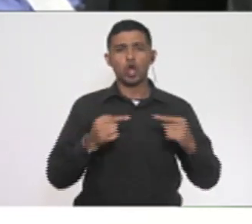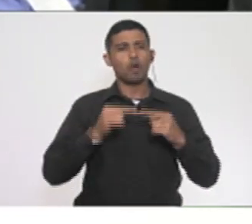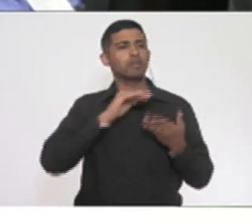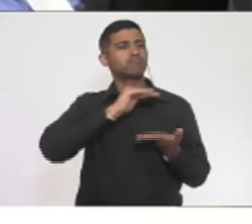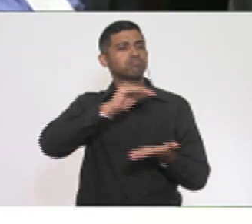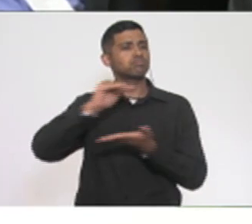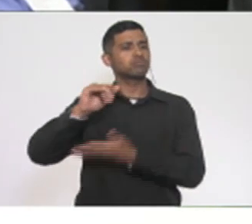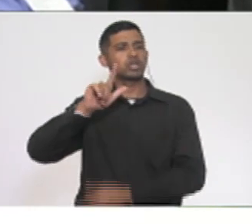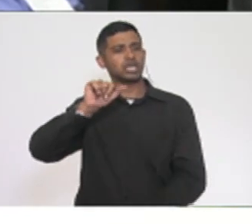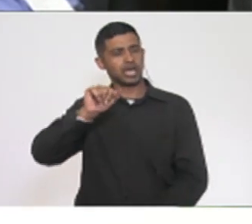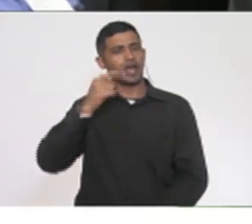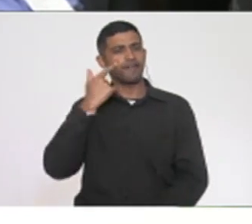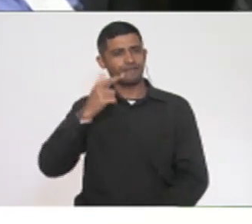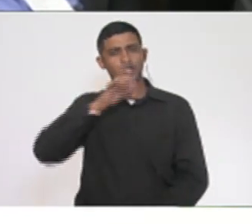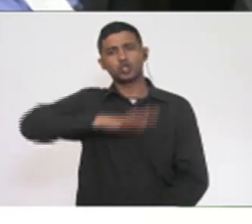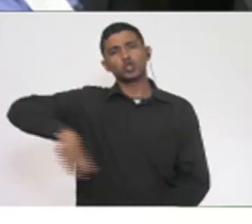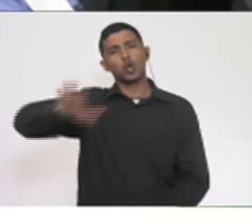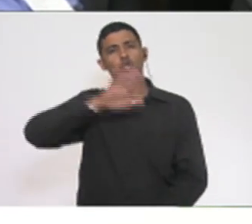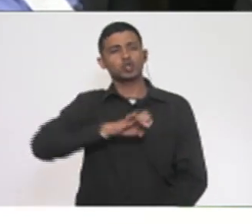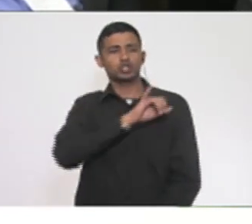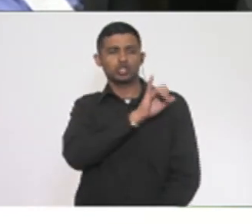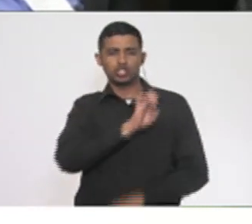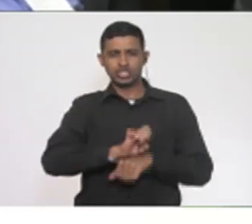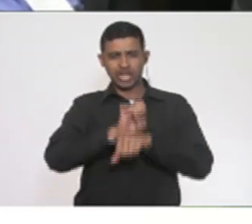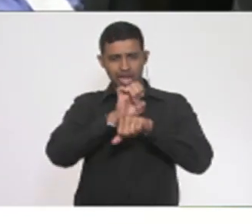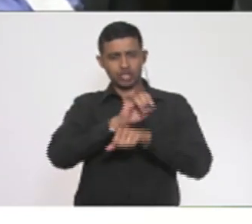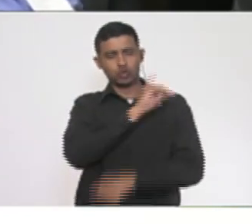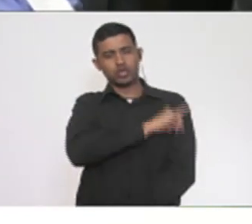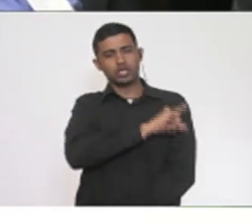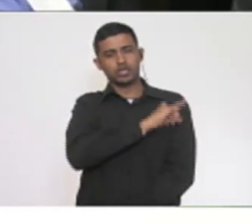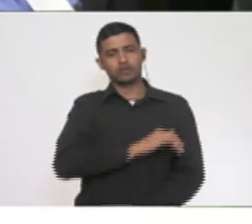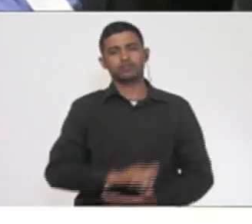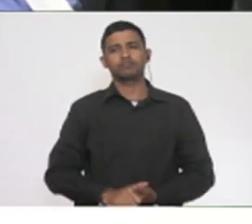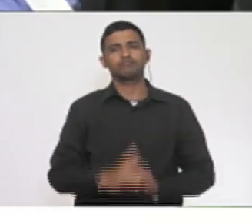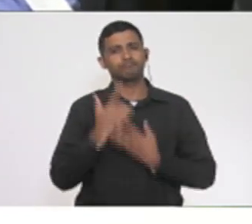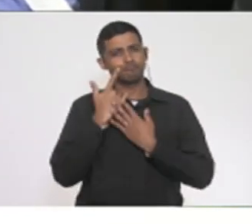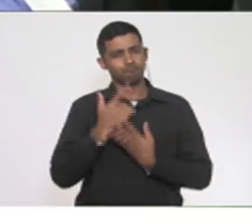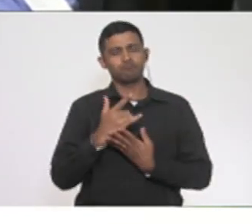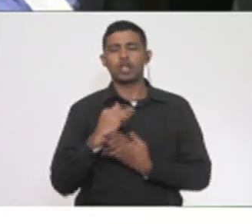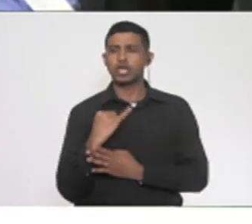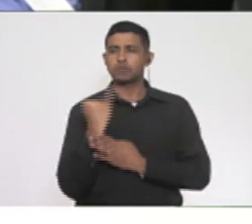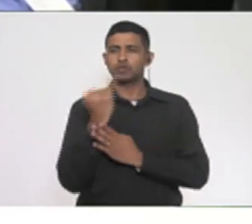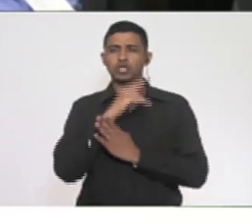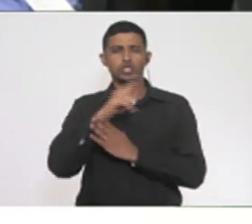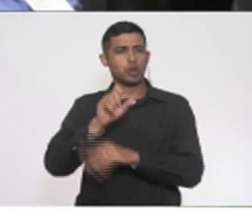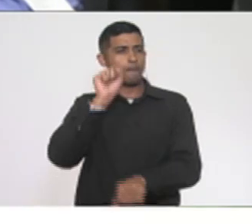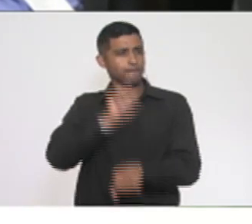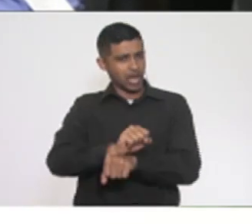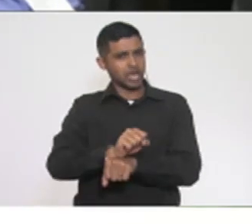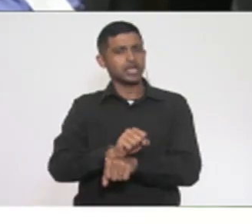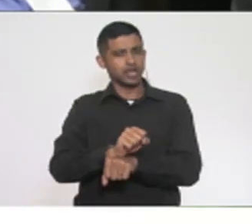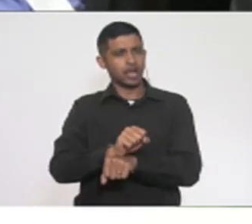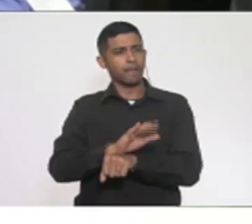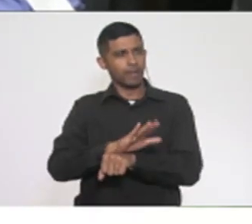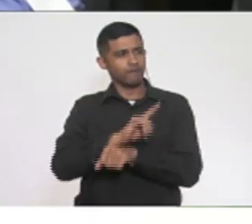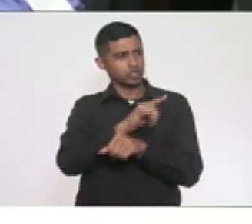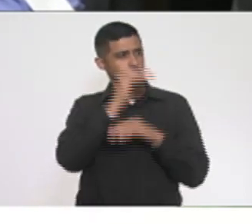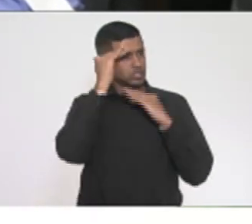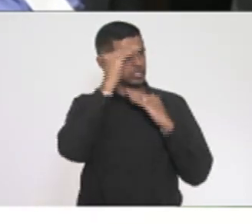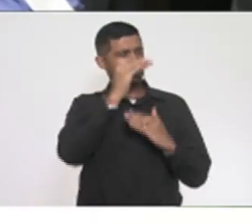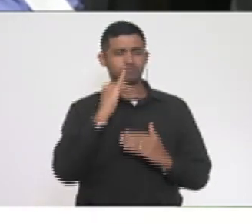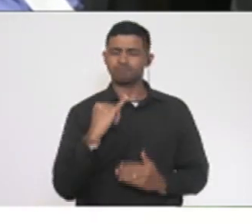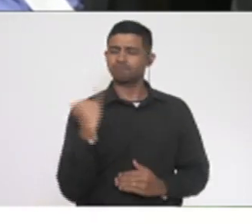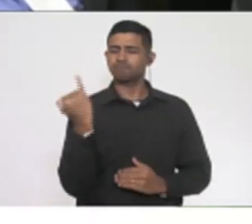gás no âmbito do Estado do Rio de Janeiro. Então, importante eles terem suspendido, mas Vossa Excelência foi fundamental que